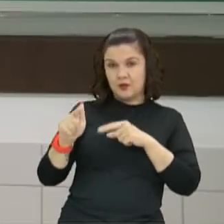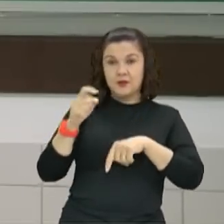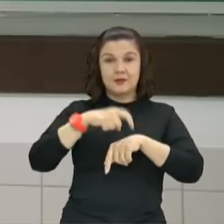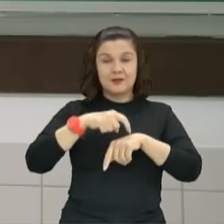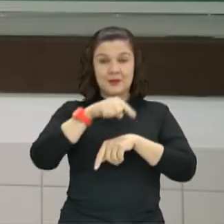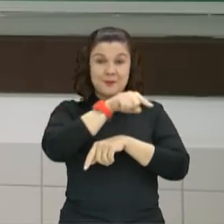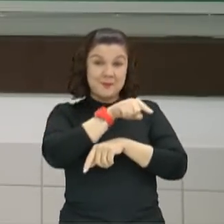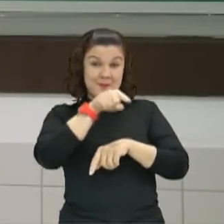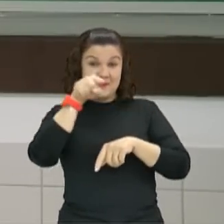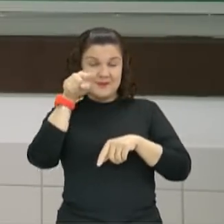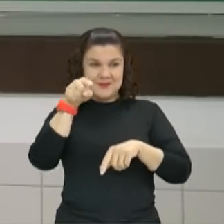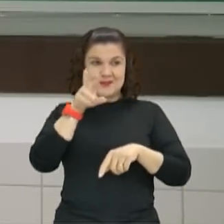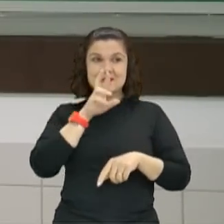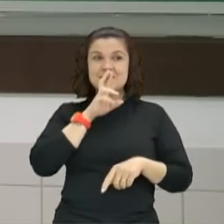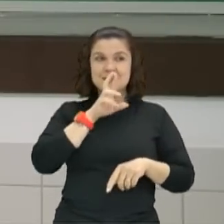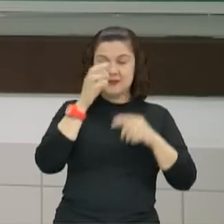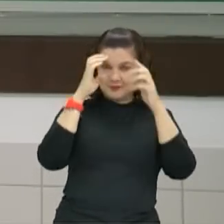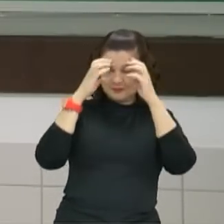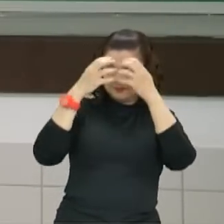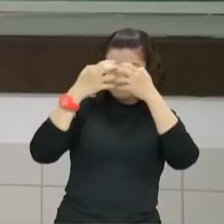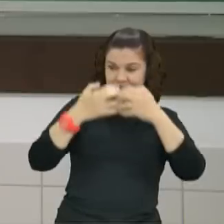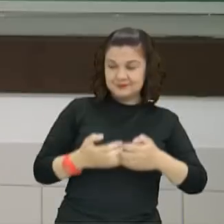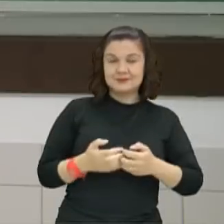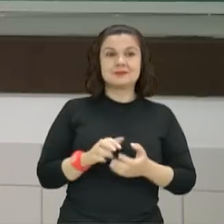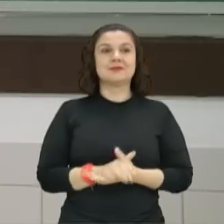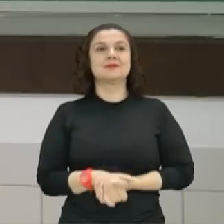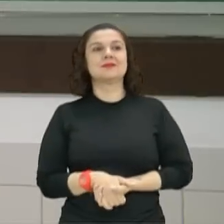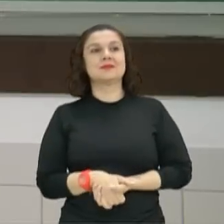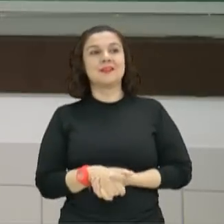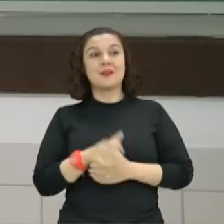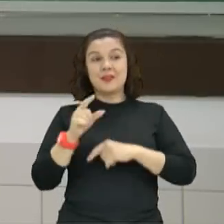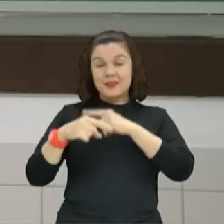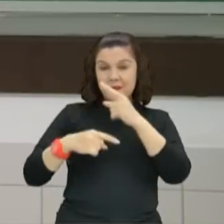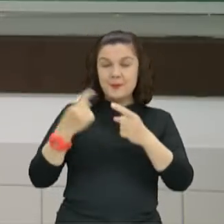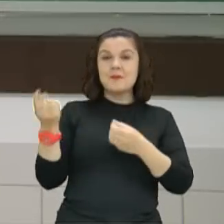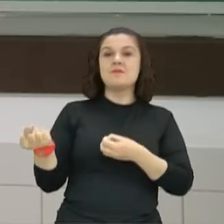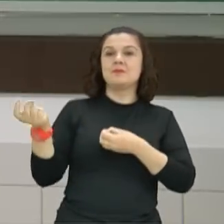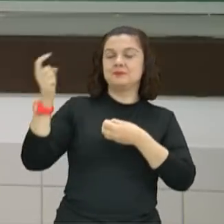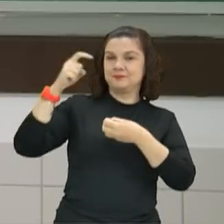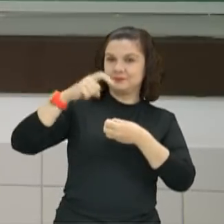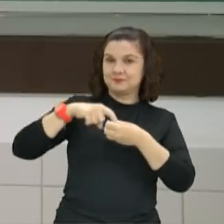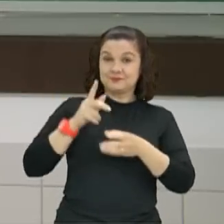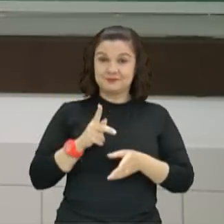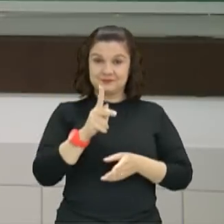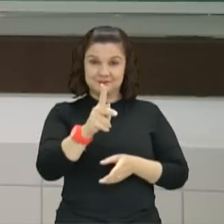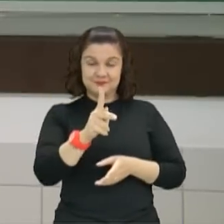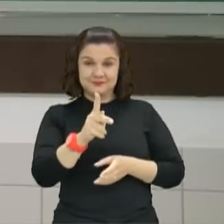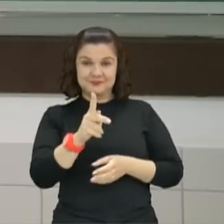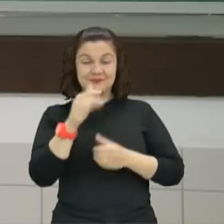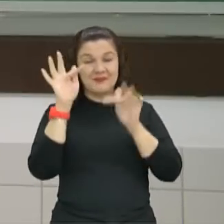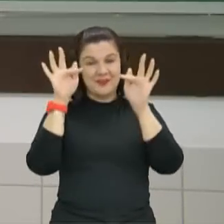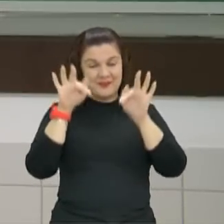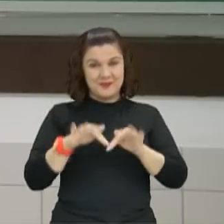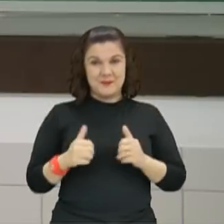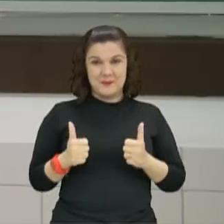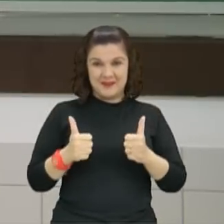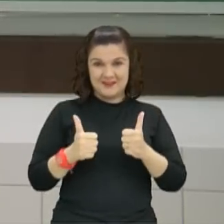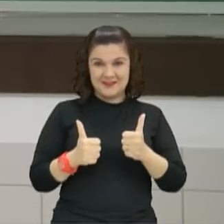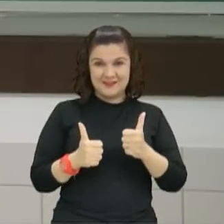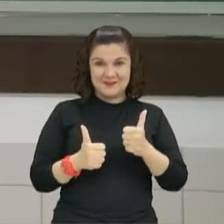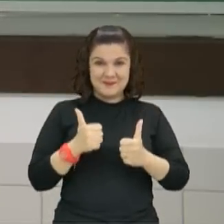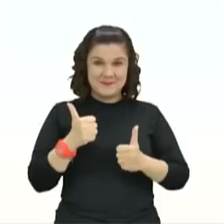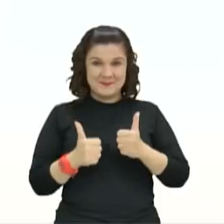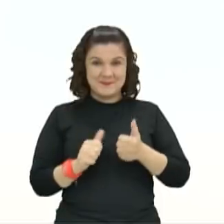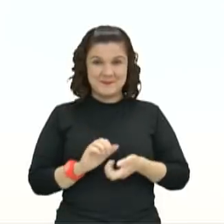dar mais um tempinho para que você possa terminar esse exercício e daí retornaremos e vamos continuar até chegar na resposta.